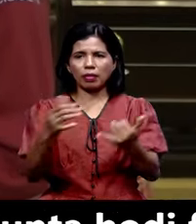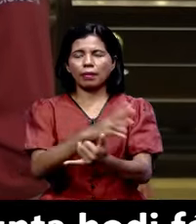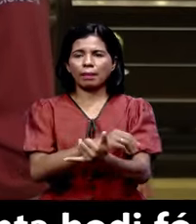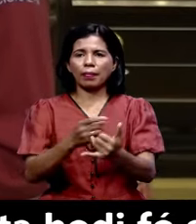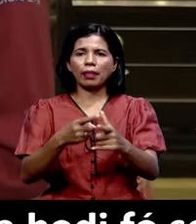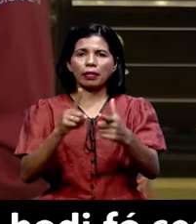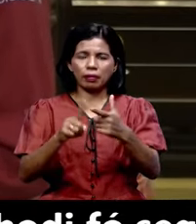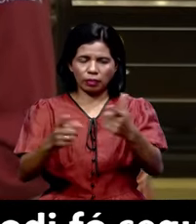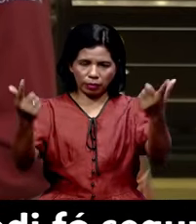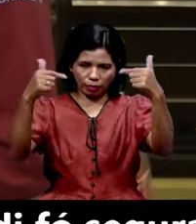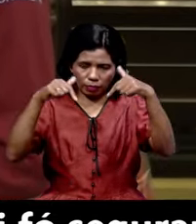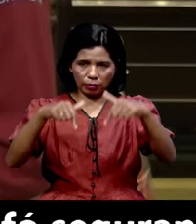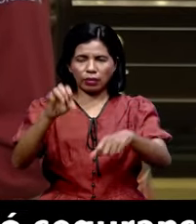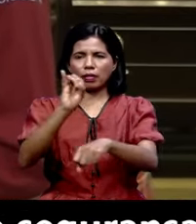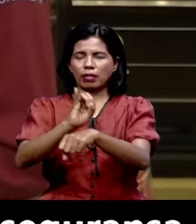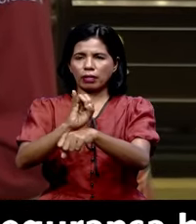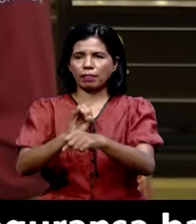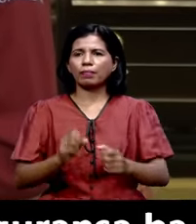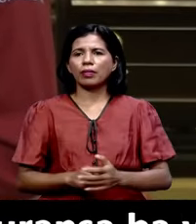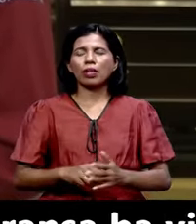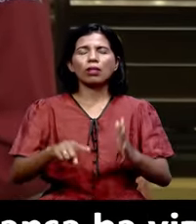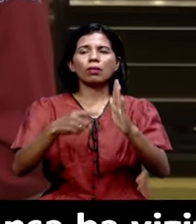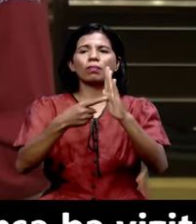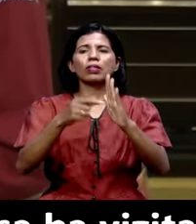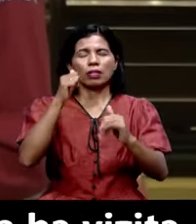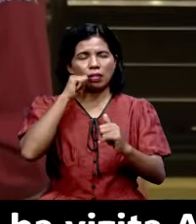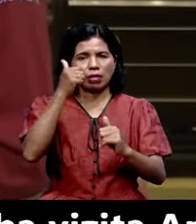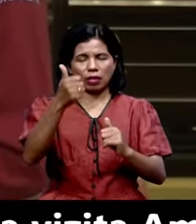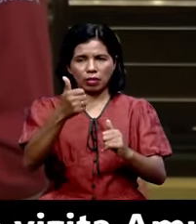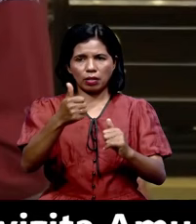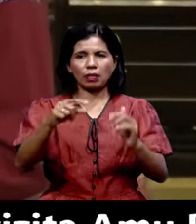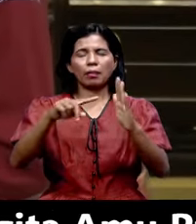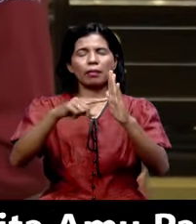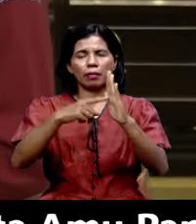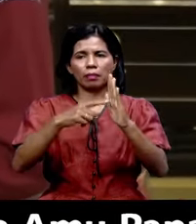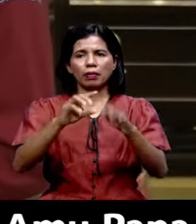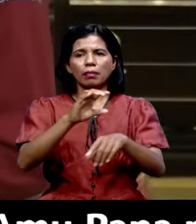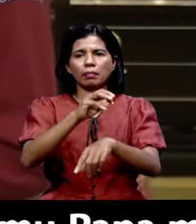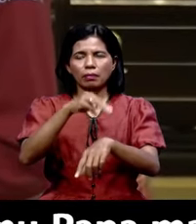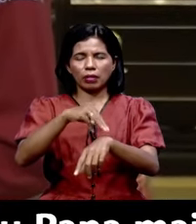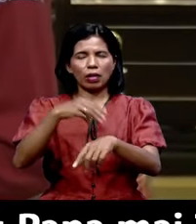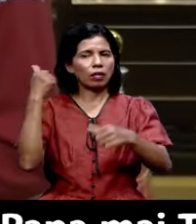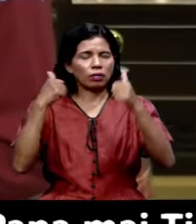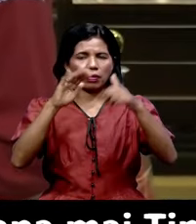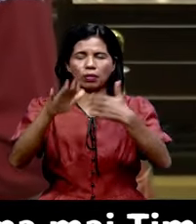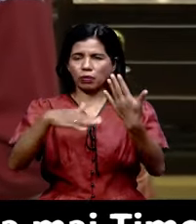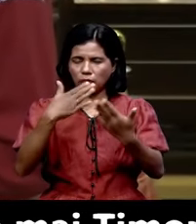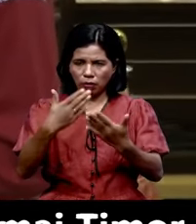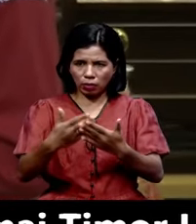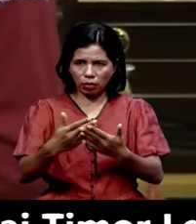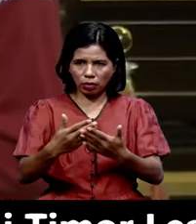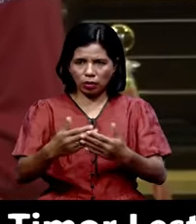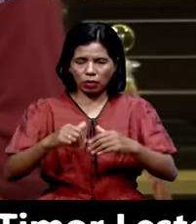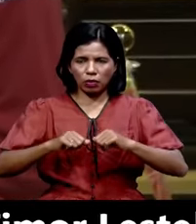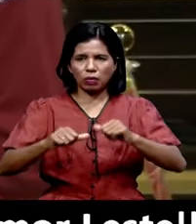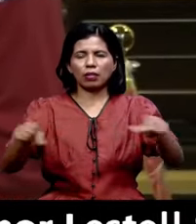por demais fali a igreja e hahu aban hahu missa ona yane né atividade espiritual sira la fali